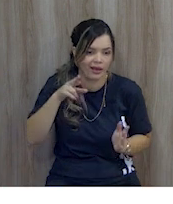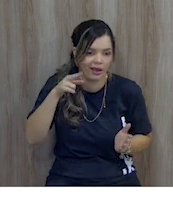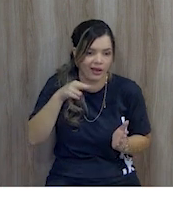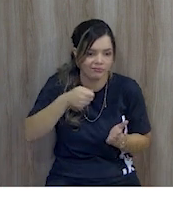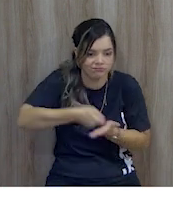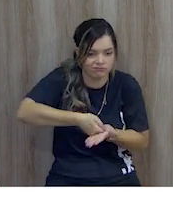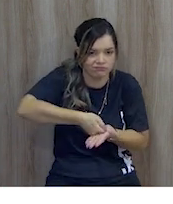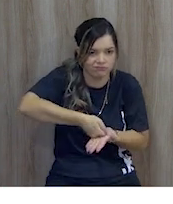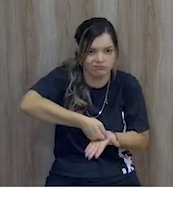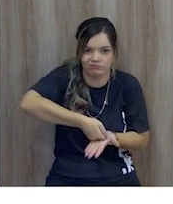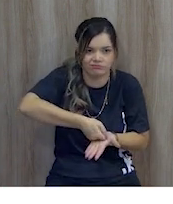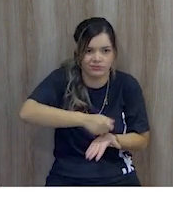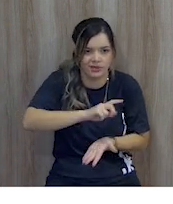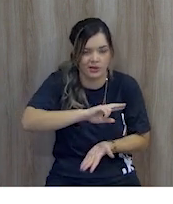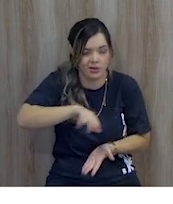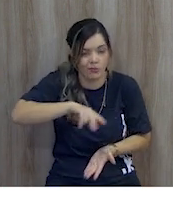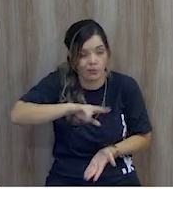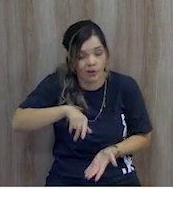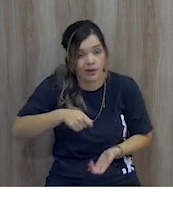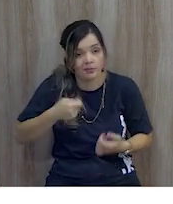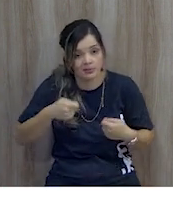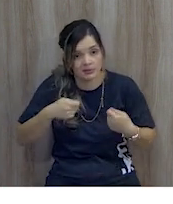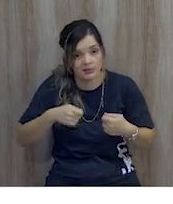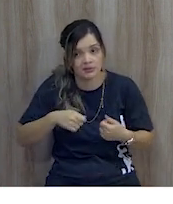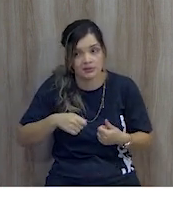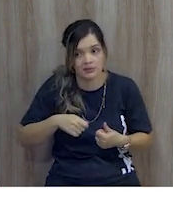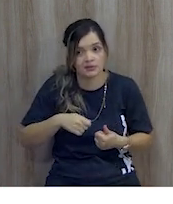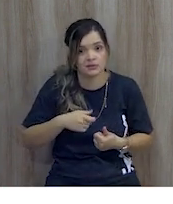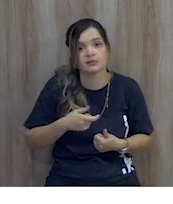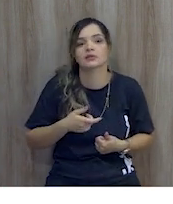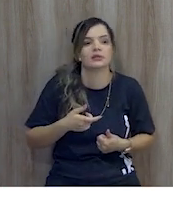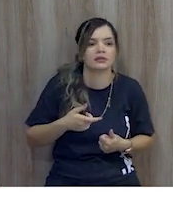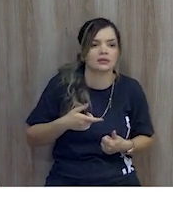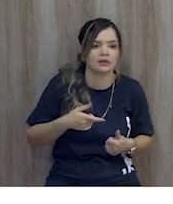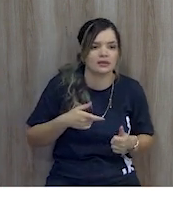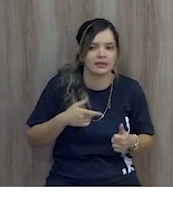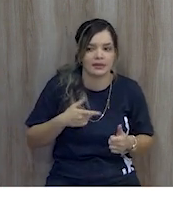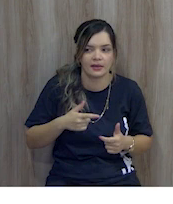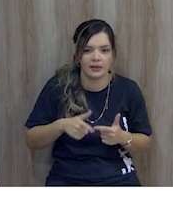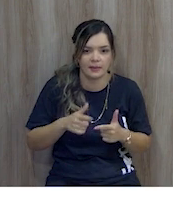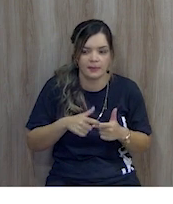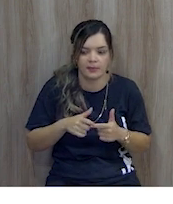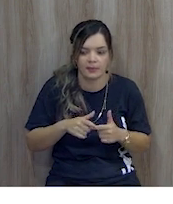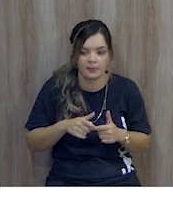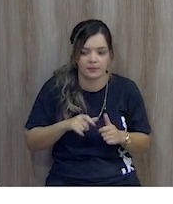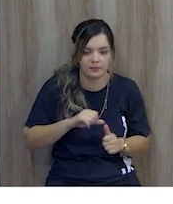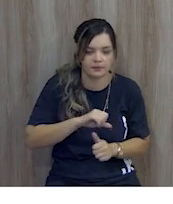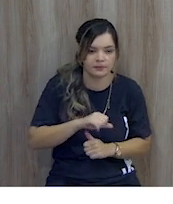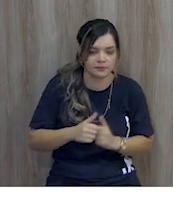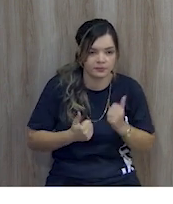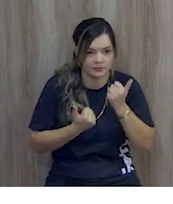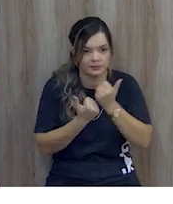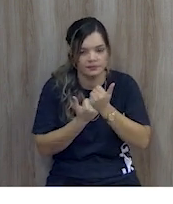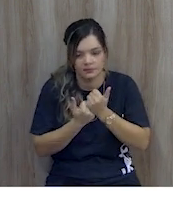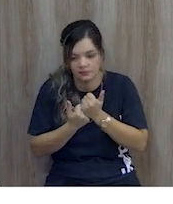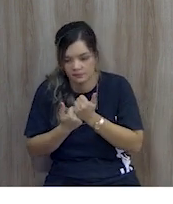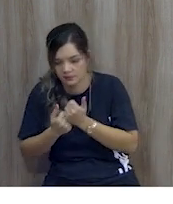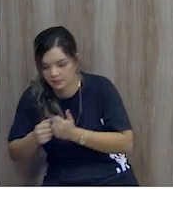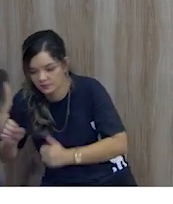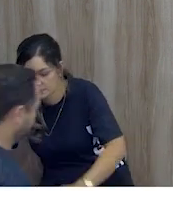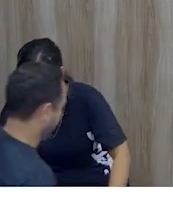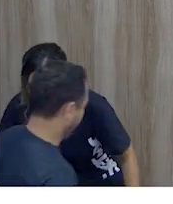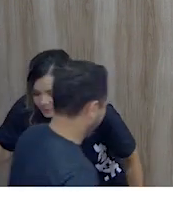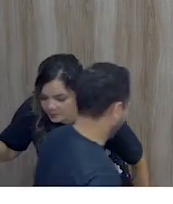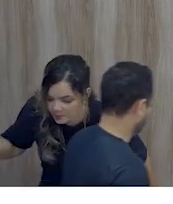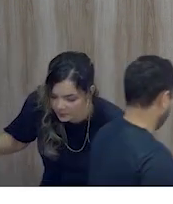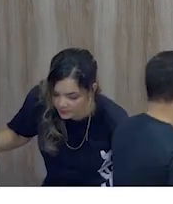geral, a gente segue ali alguns parâmetros de quando a gente tem uma lesão cervical não cariosa só em coroa, a